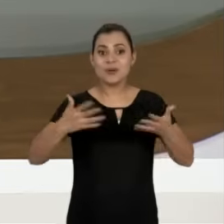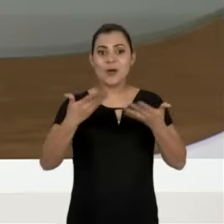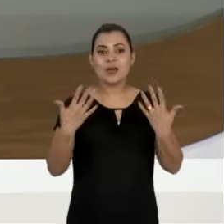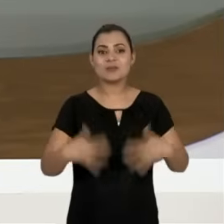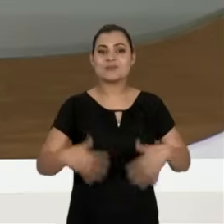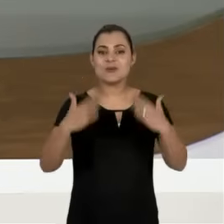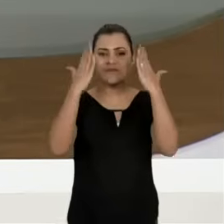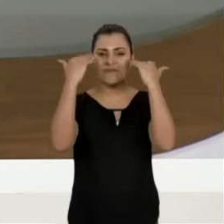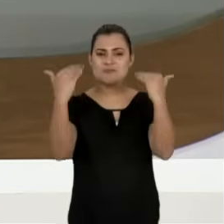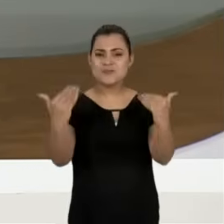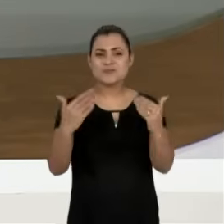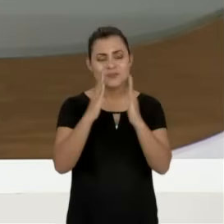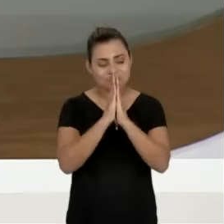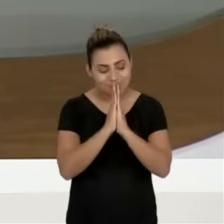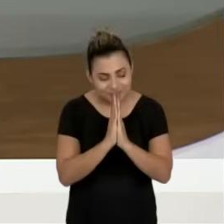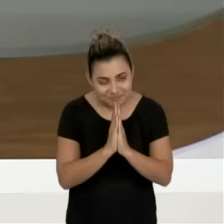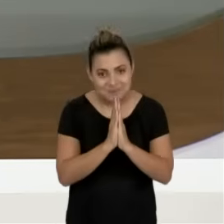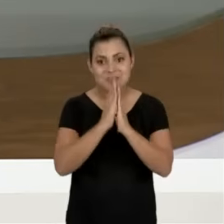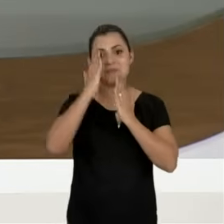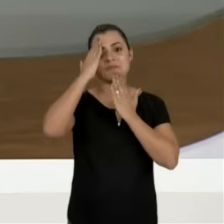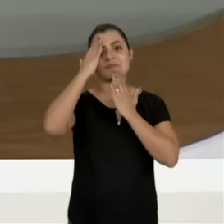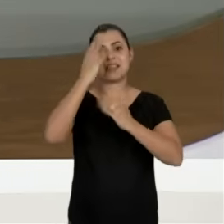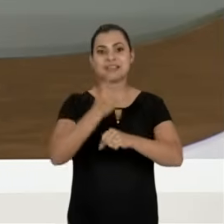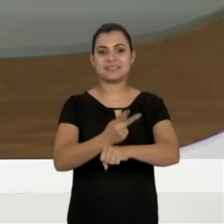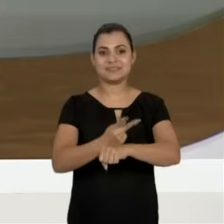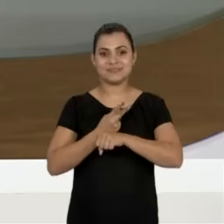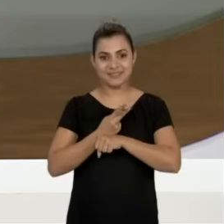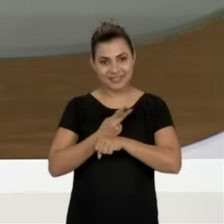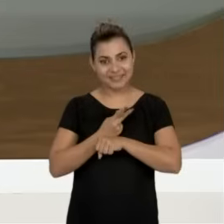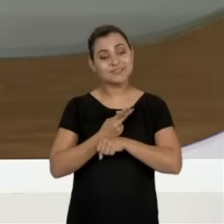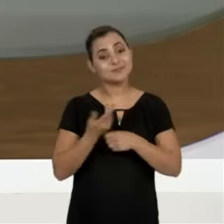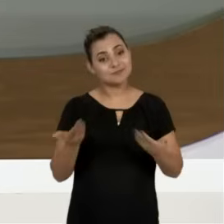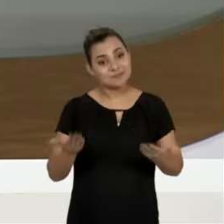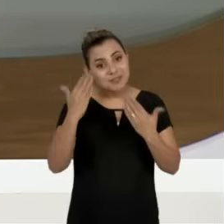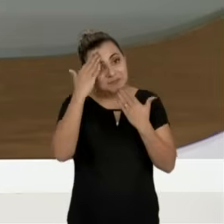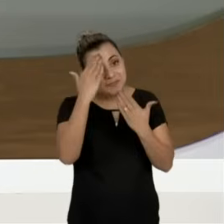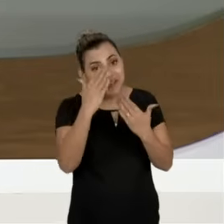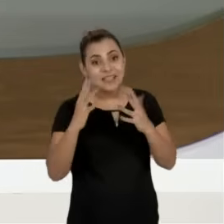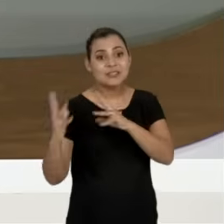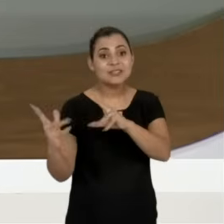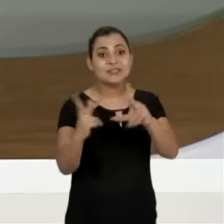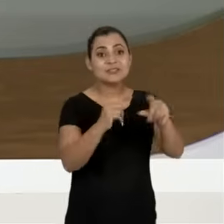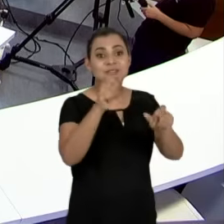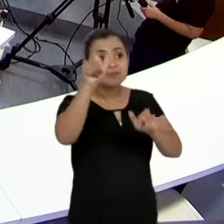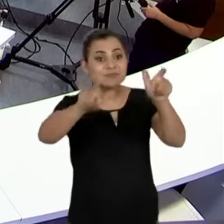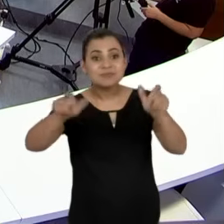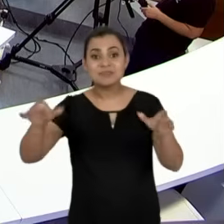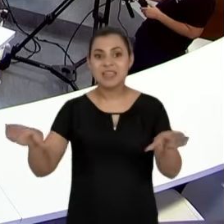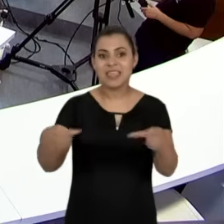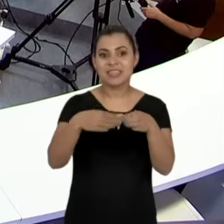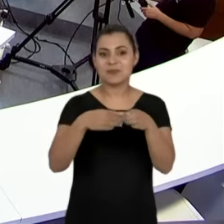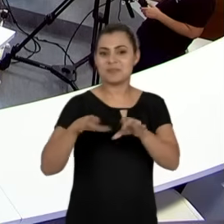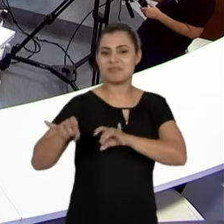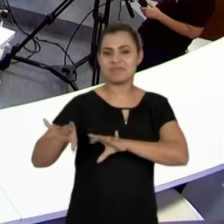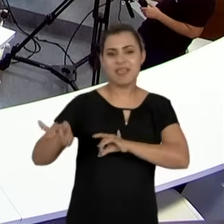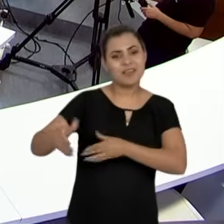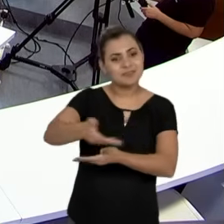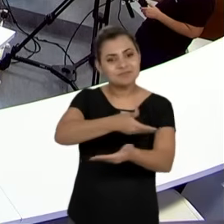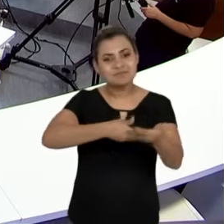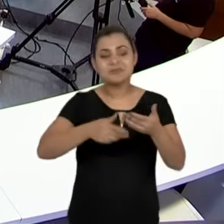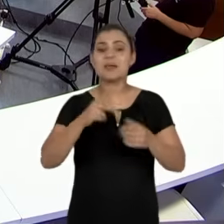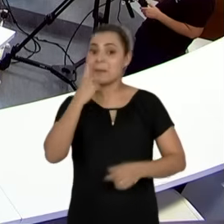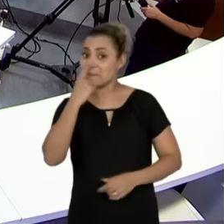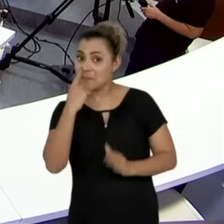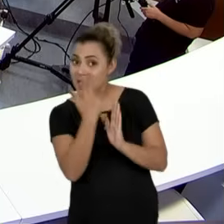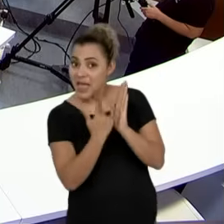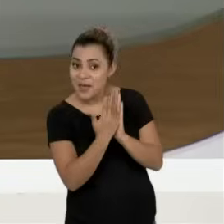brilhar. Muitíssimo obrigado aos jurados do prêmio. Muitíssimo obrigado a todo o pessoal da minha técnica, ao Paulo